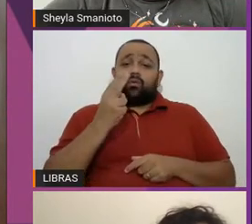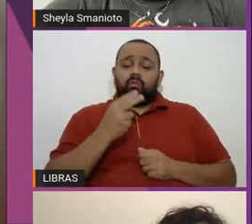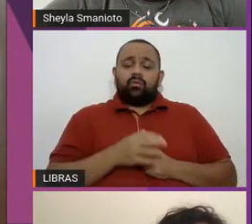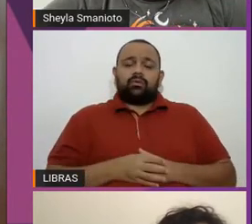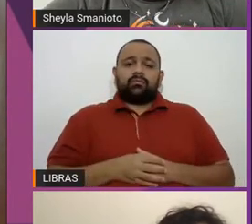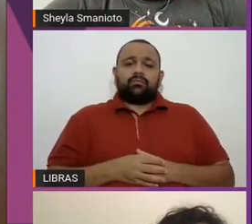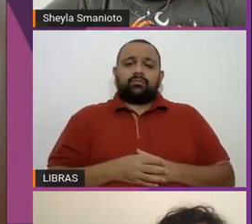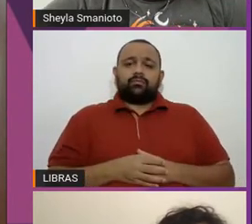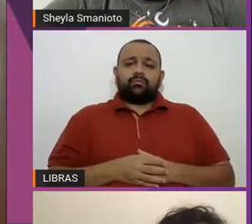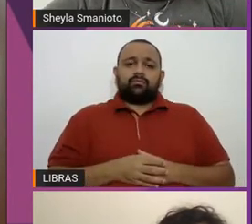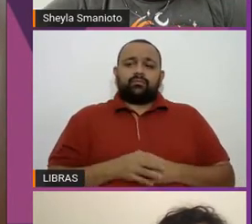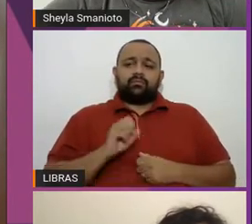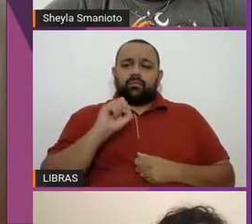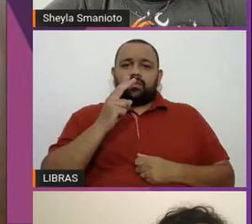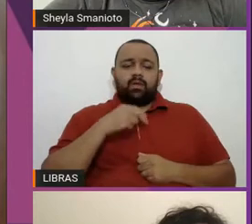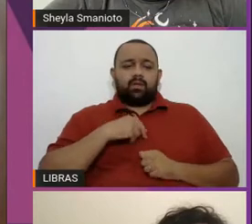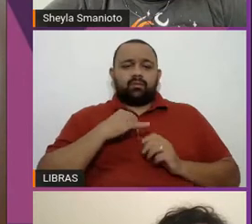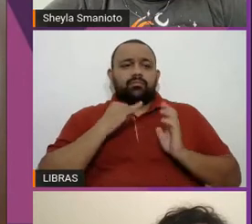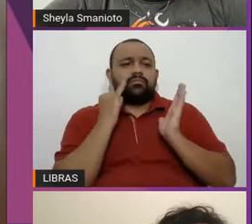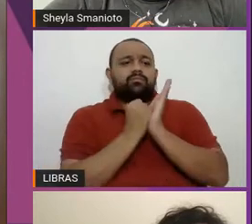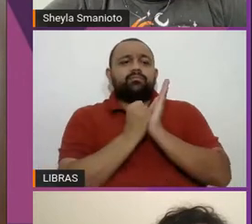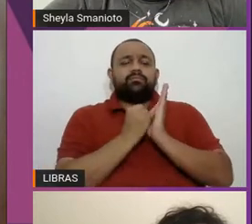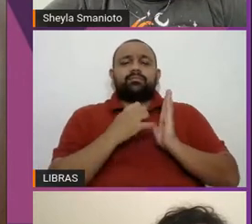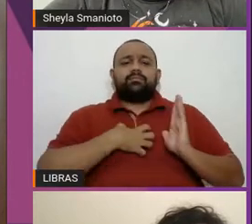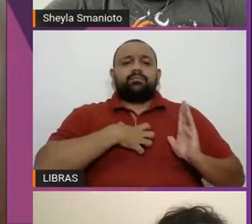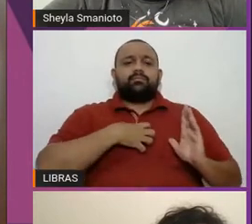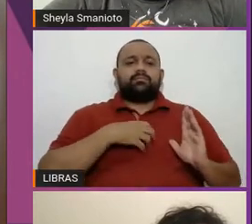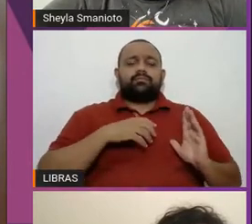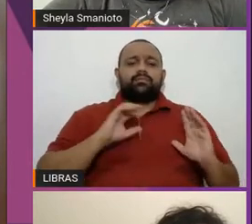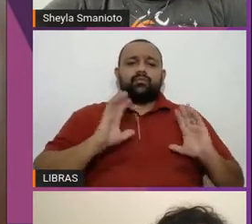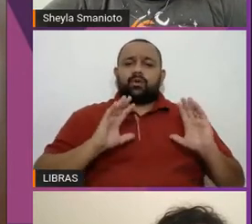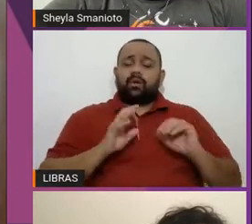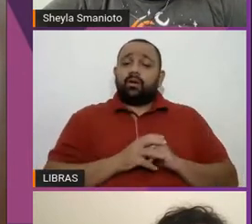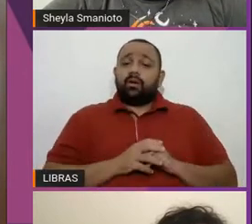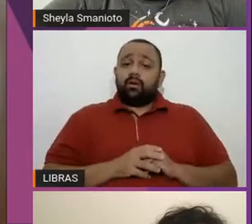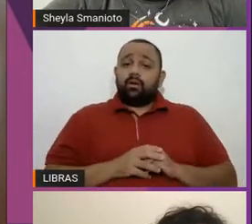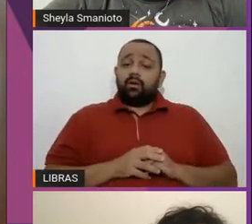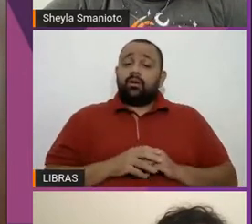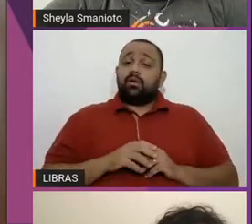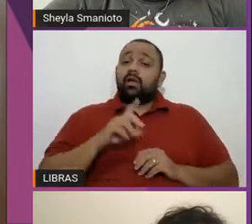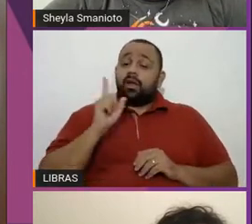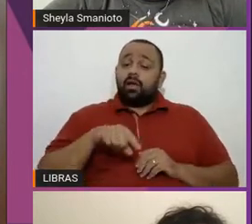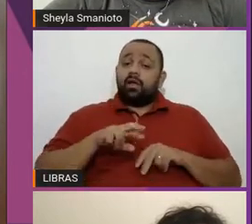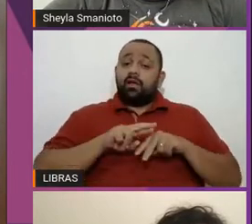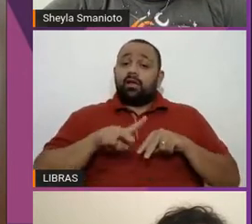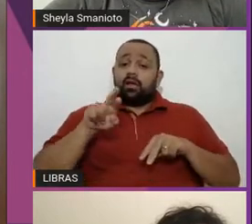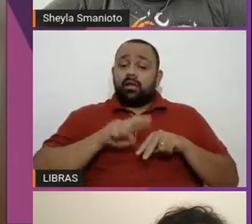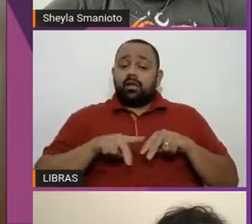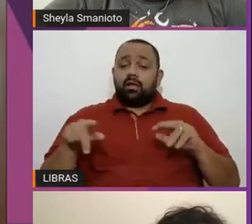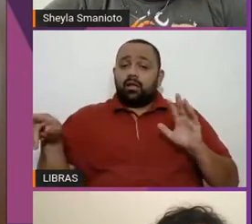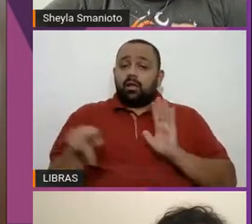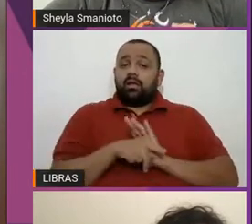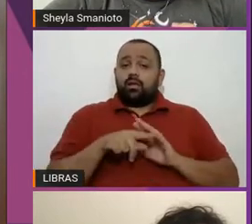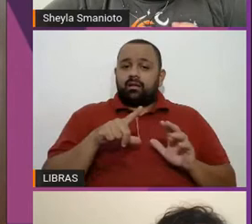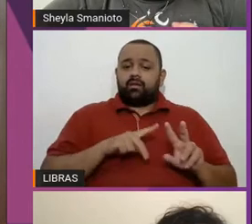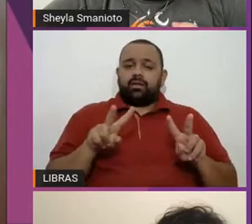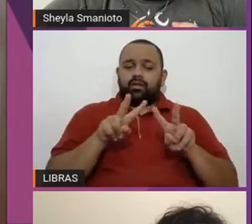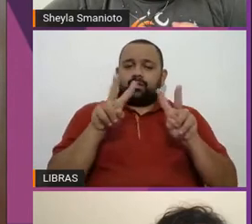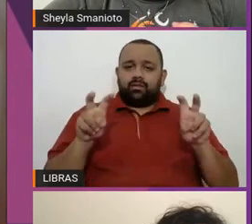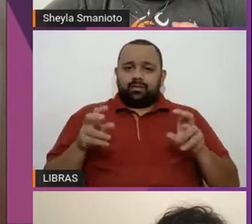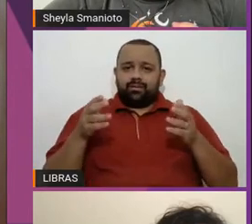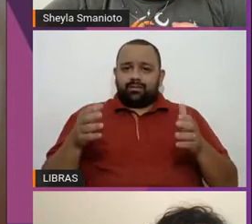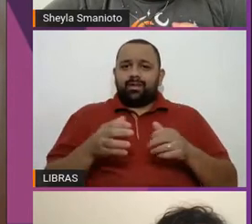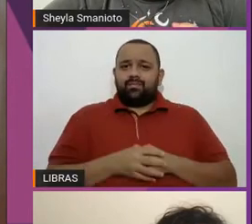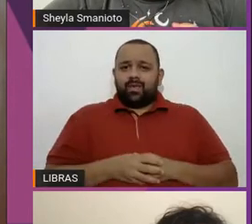uma questão que identificação da personagem mas ao contrário gênero ele mesmo é um tema das